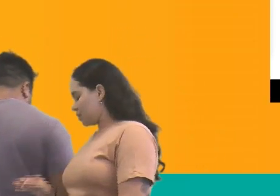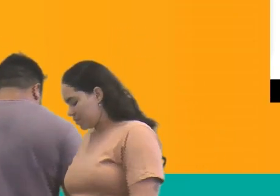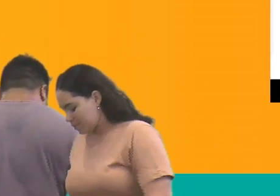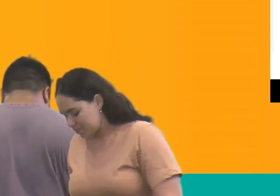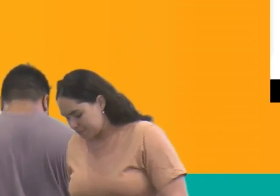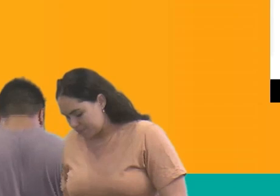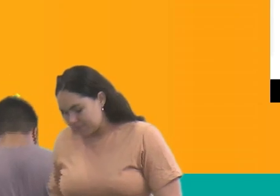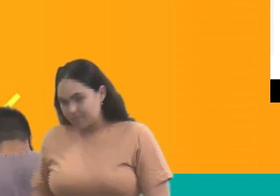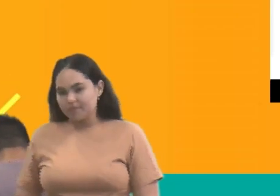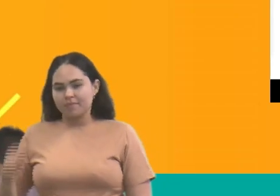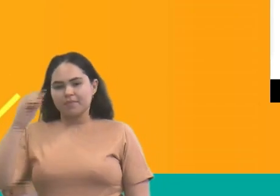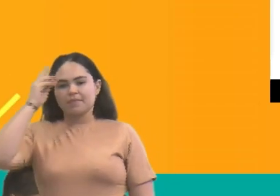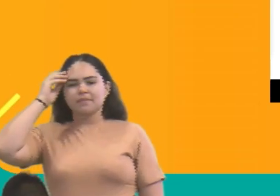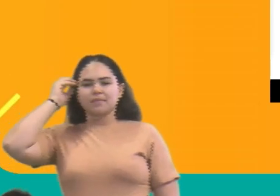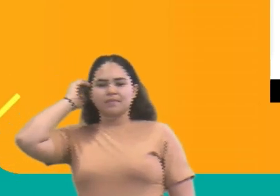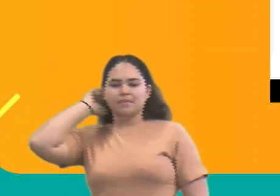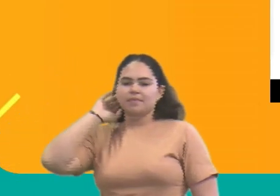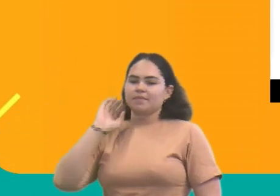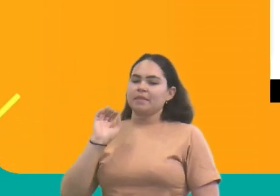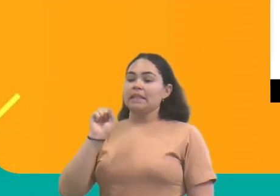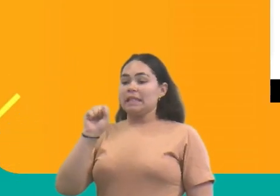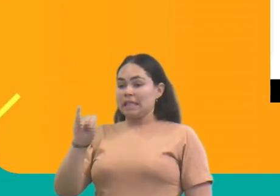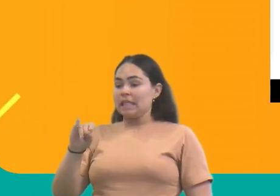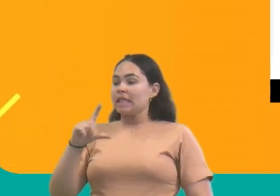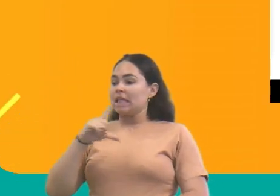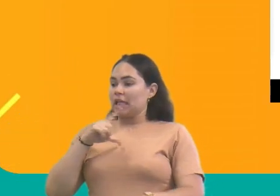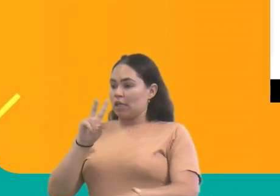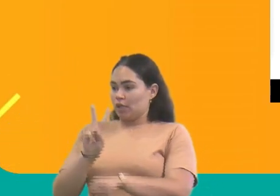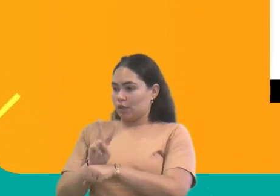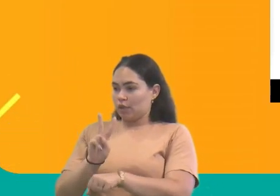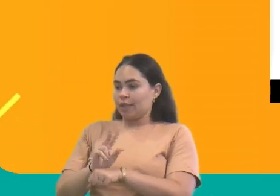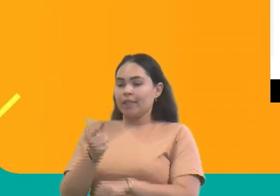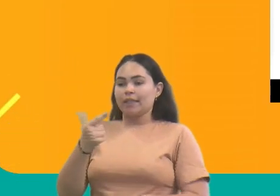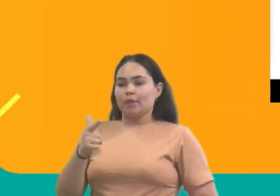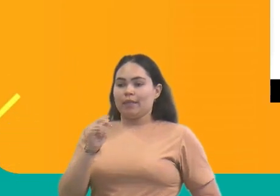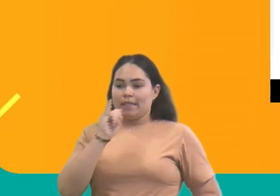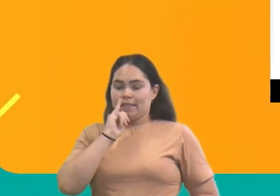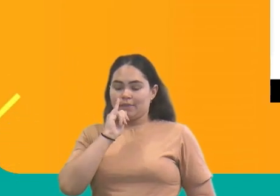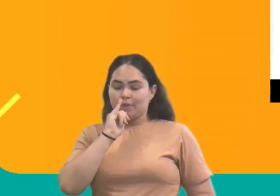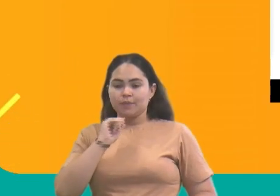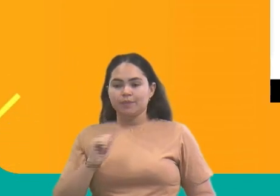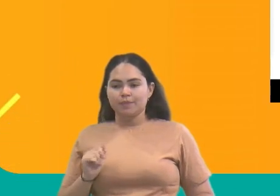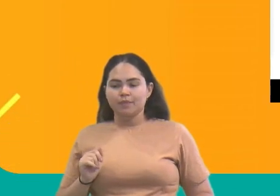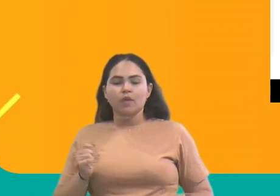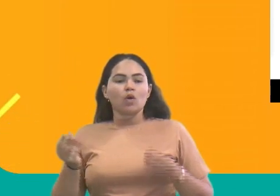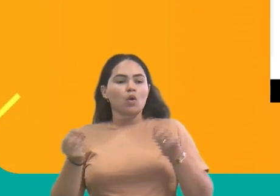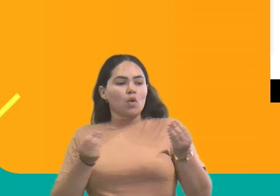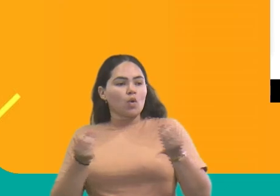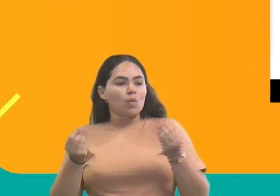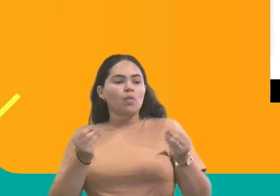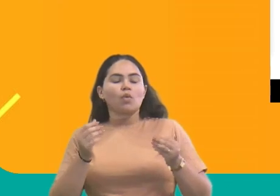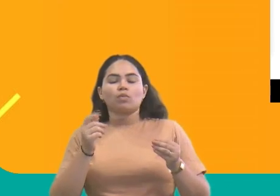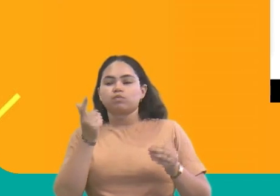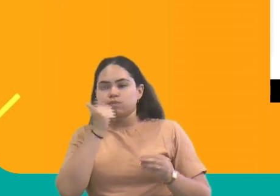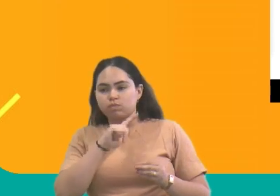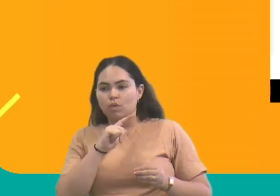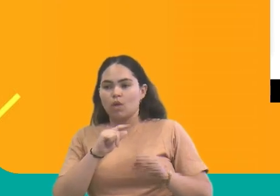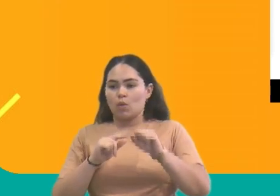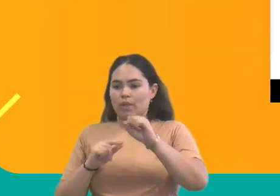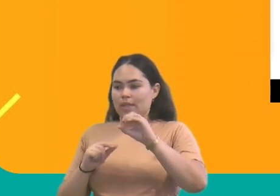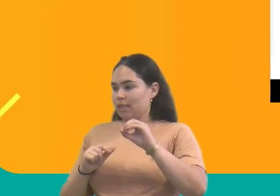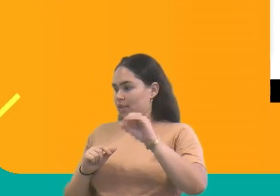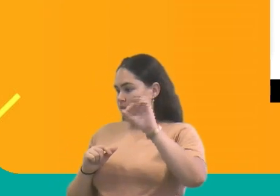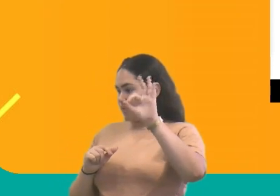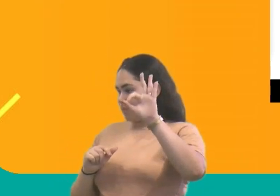fechar com ela, CO2. Será obtido, ou seja, eu não tenho, é o meu X, considerando o rendimento de